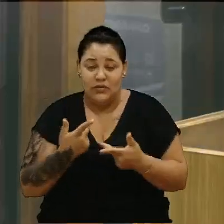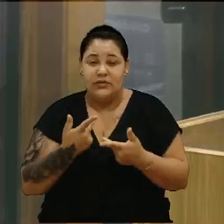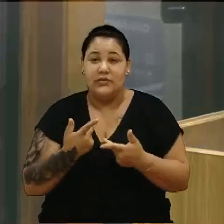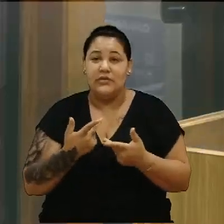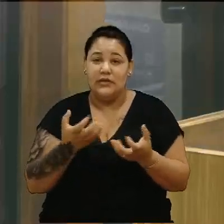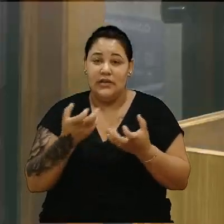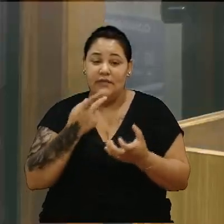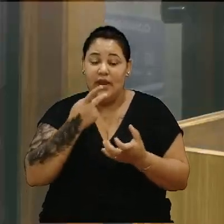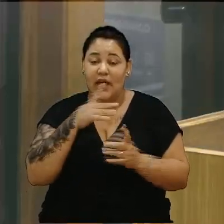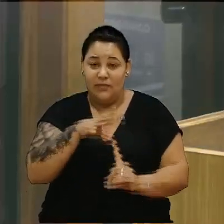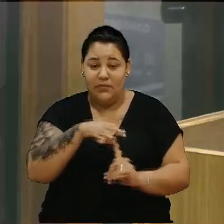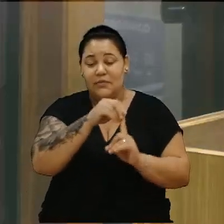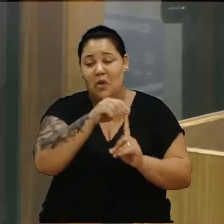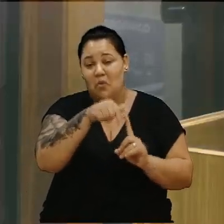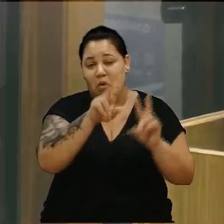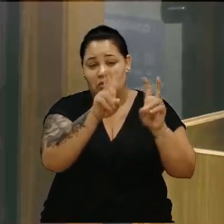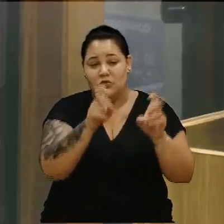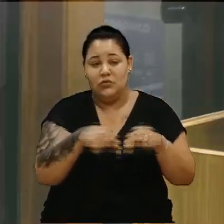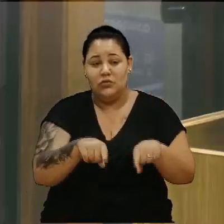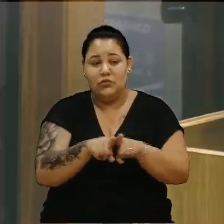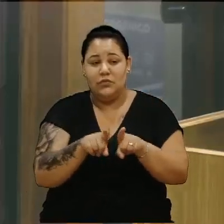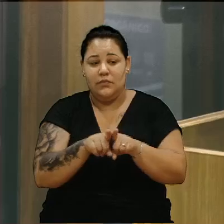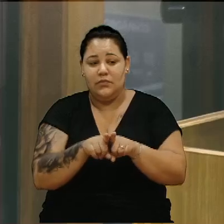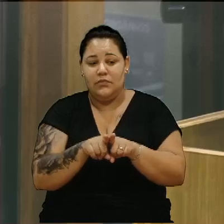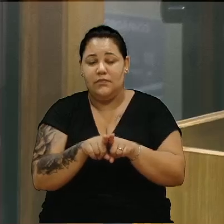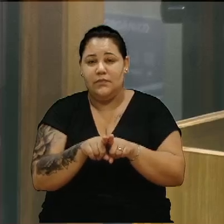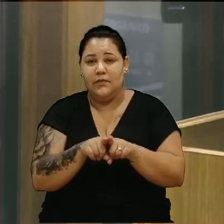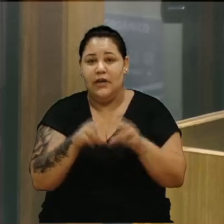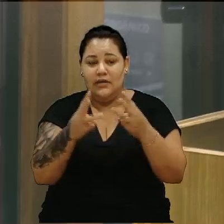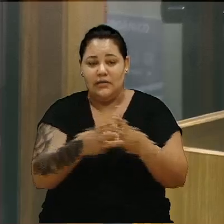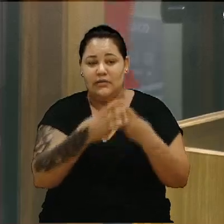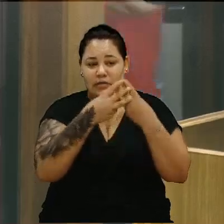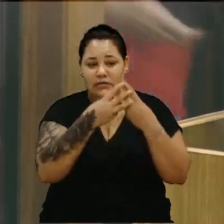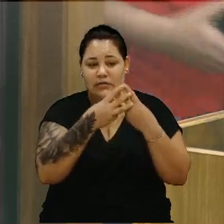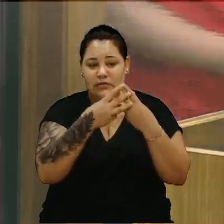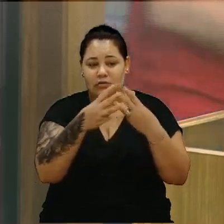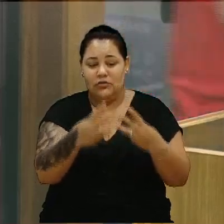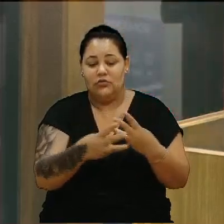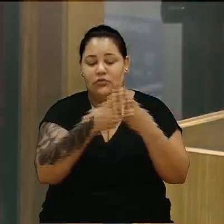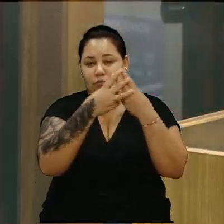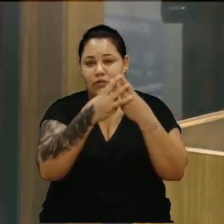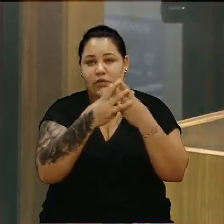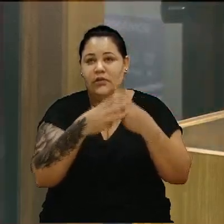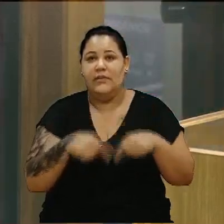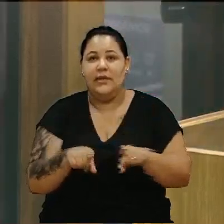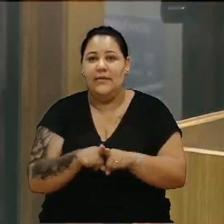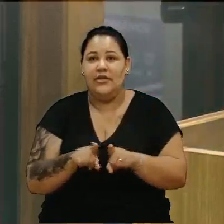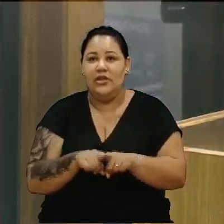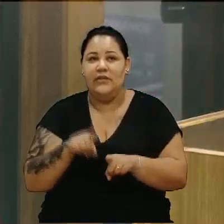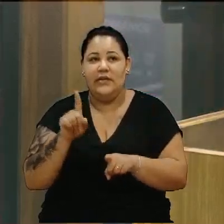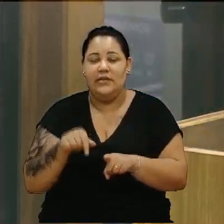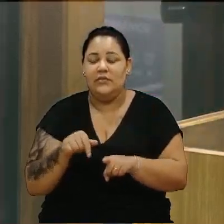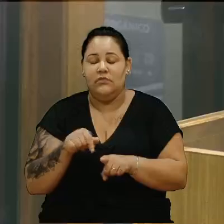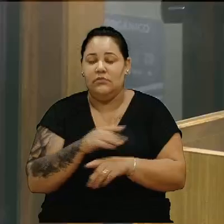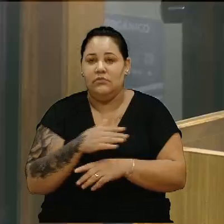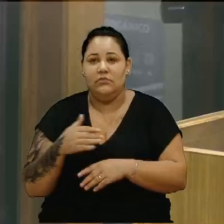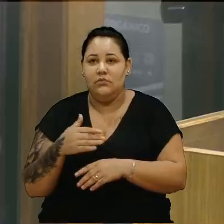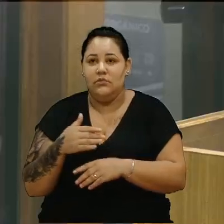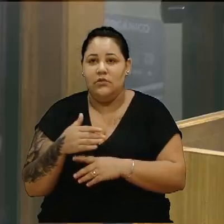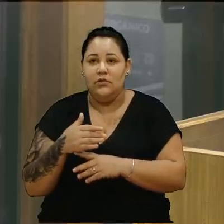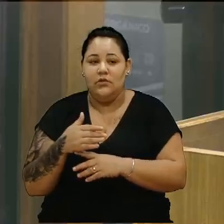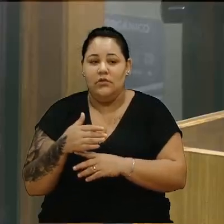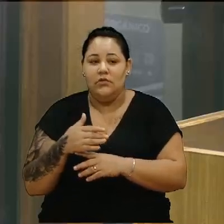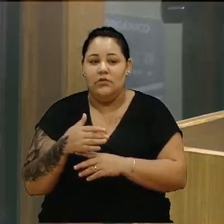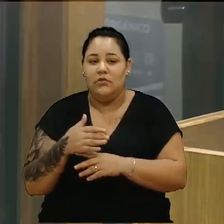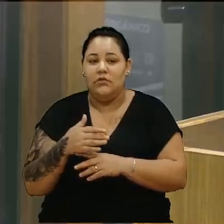virar para casa essa votação, e também sempre enfatizando que o nosso interesse com tudo isso é a promoção da dignidade das pessoas.